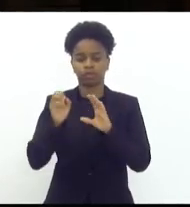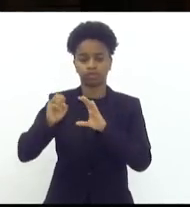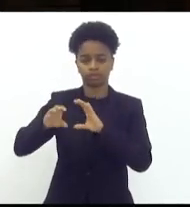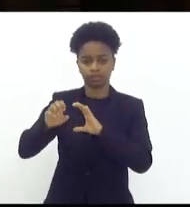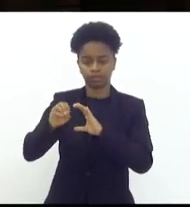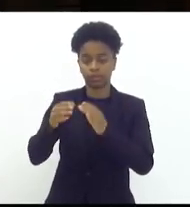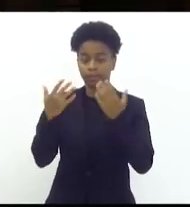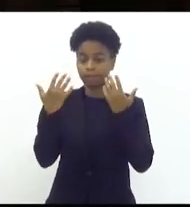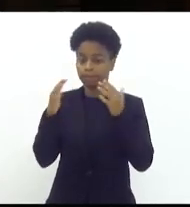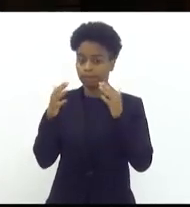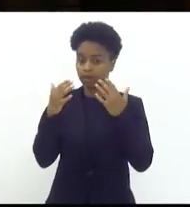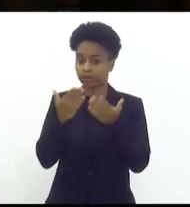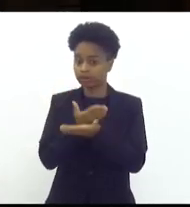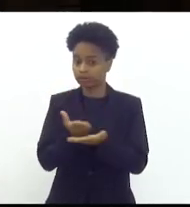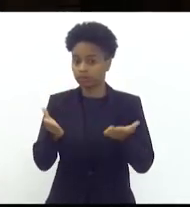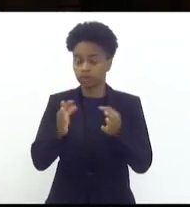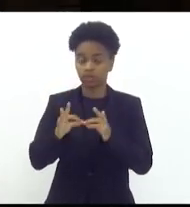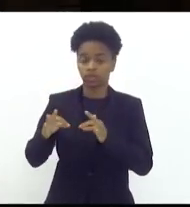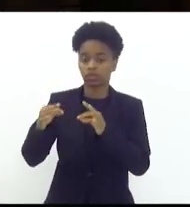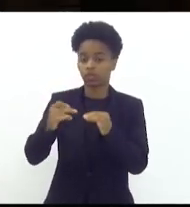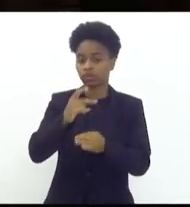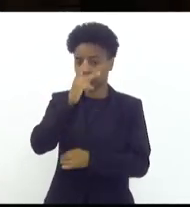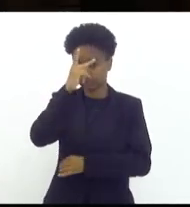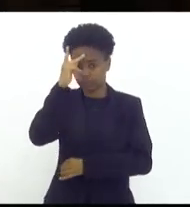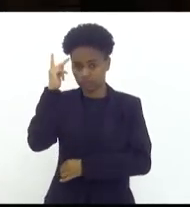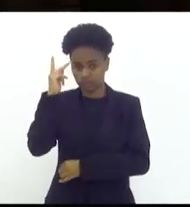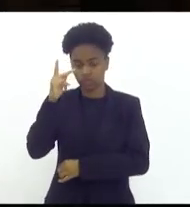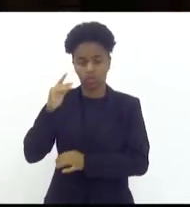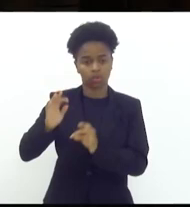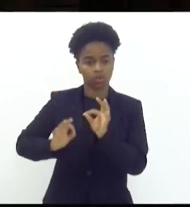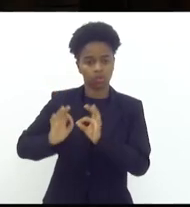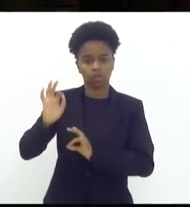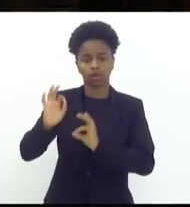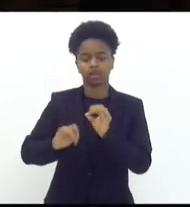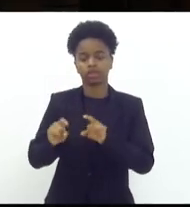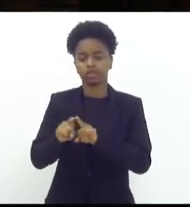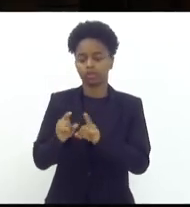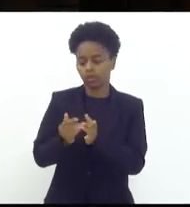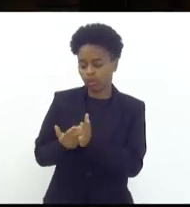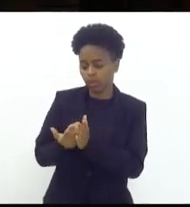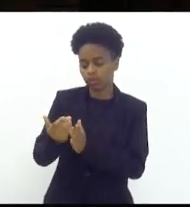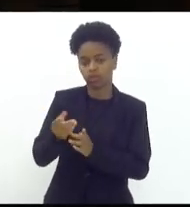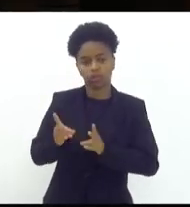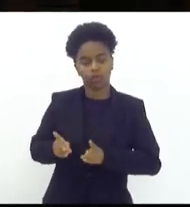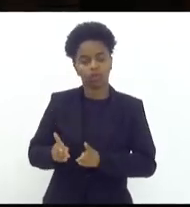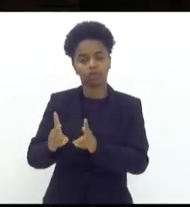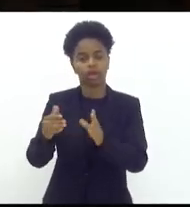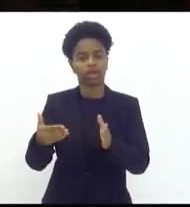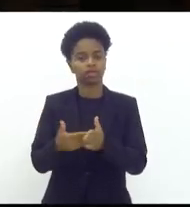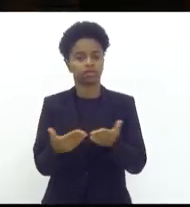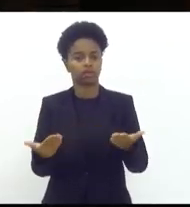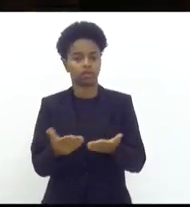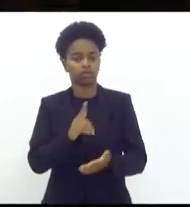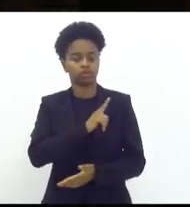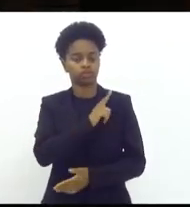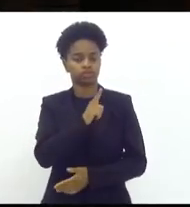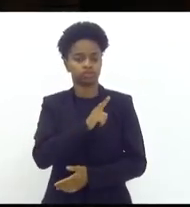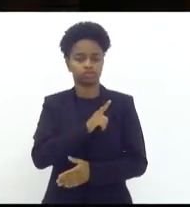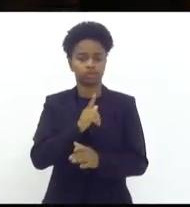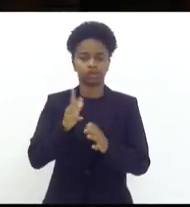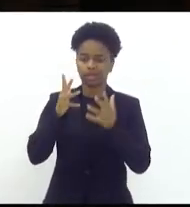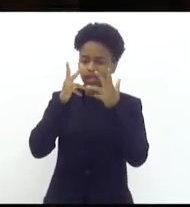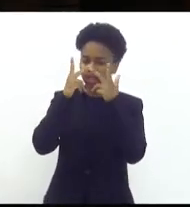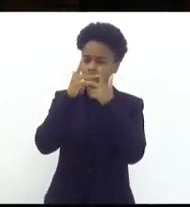parabéns a toda a direção que iniciou e que continua gestores deste Belo